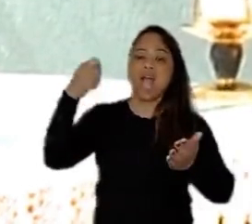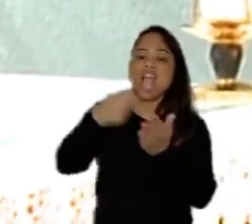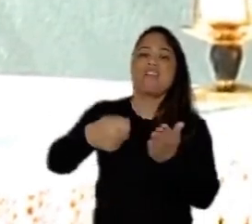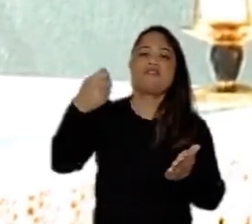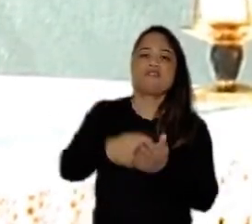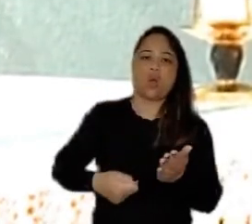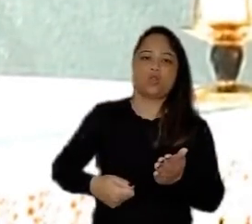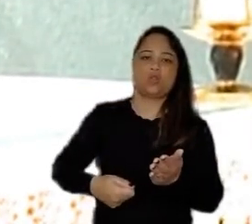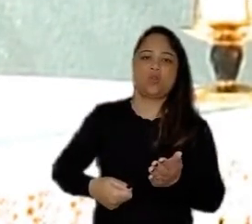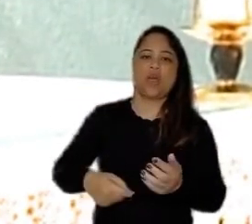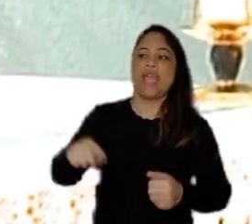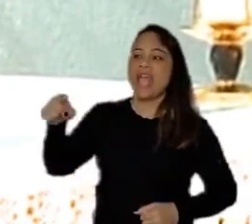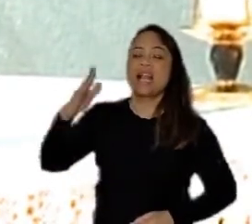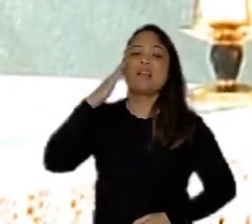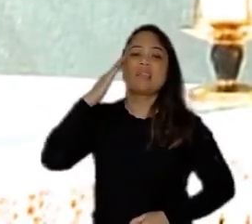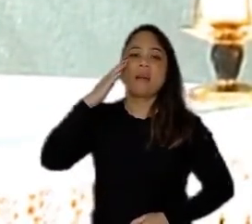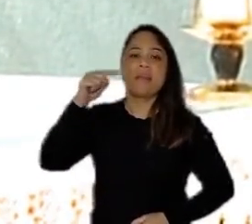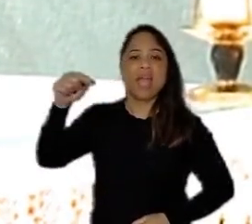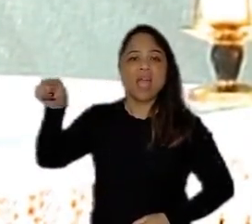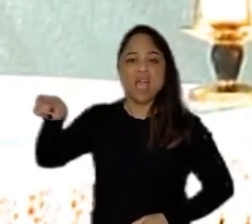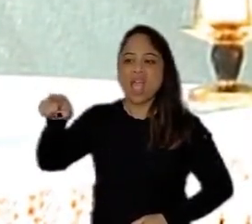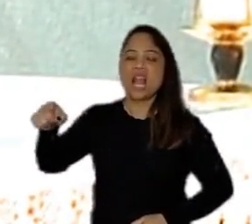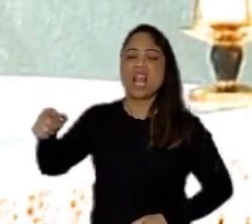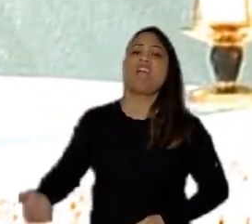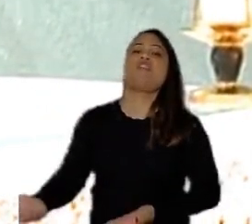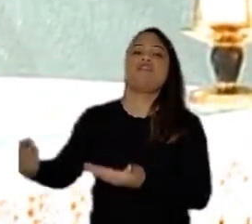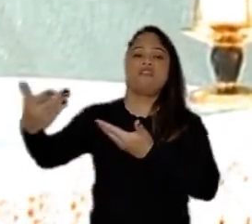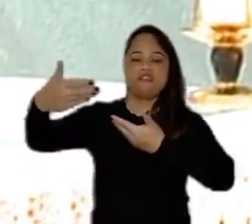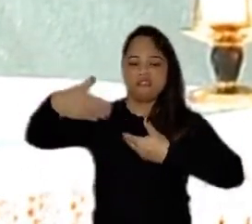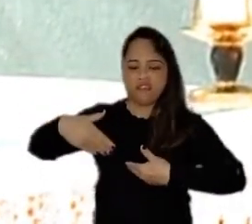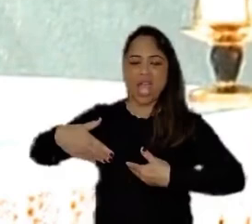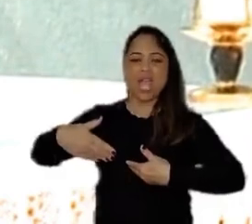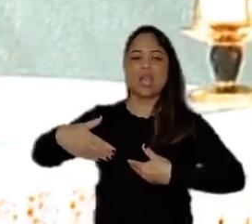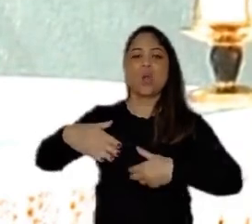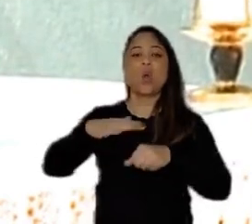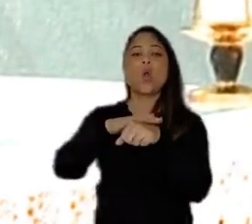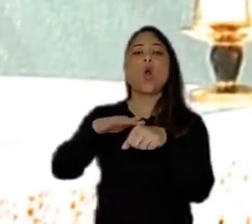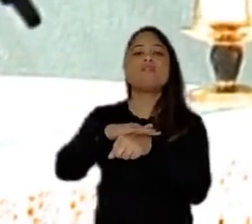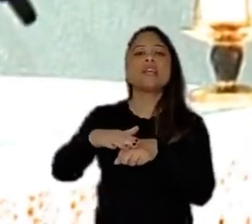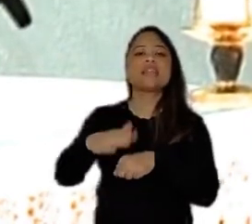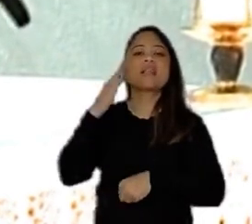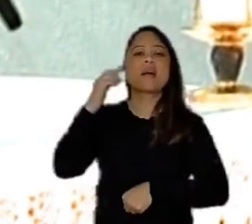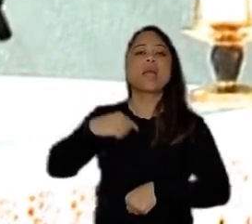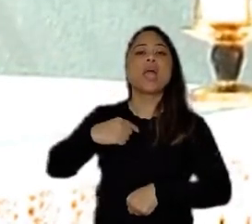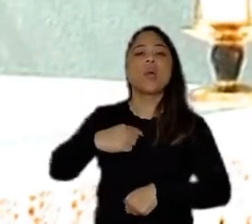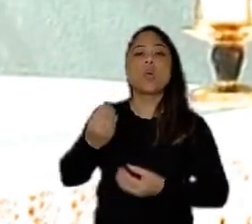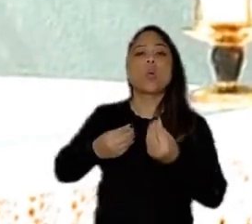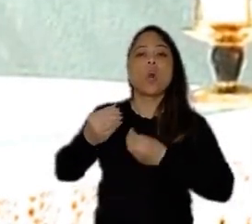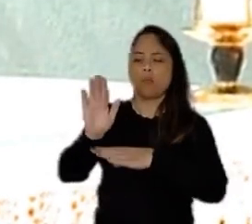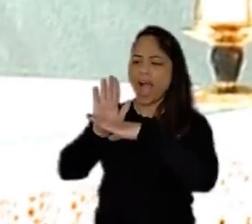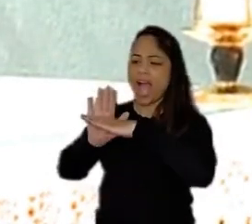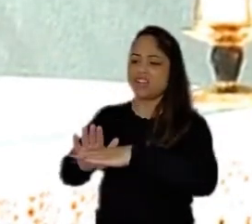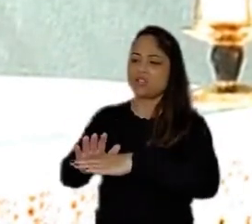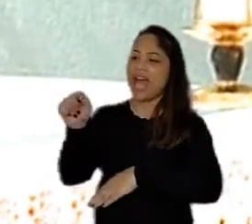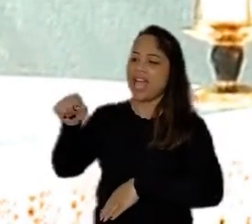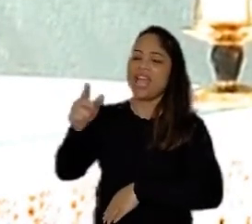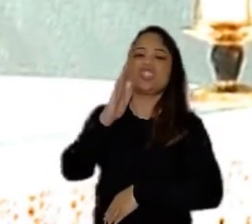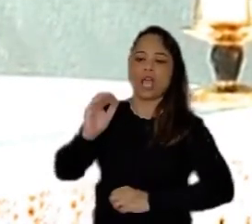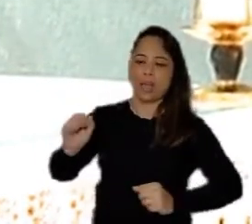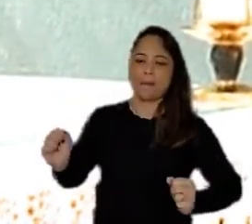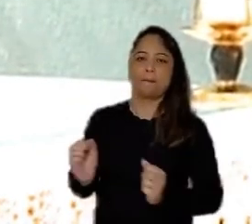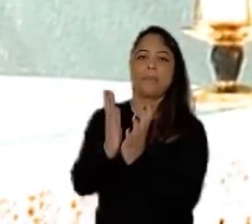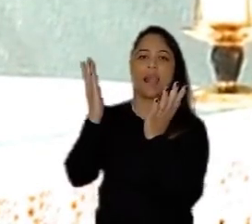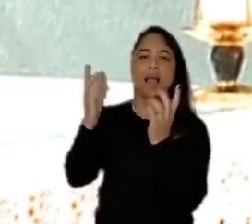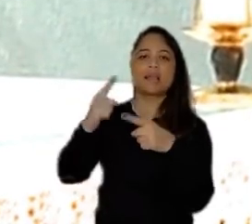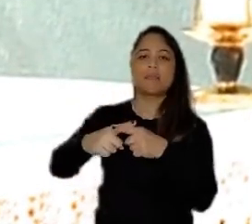indo até um missionário, para saber o que o missionário pode fazer por ele. 50% do milagre já acontece no meio do caminho,